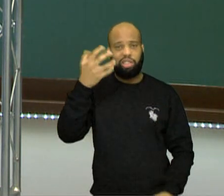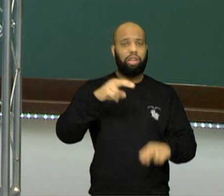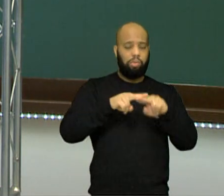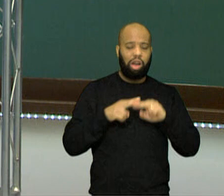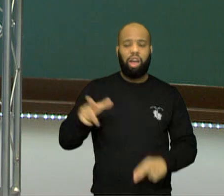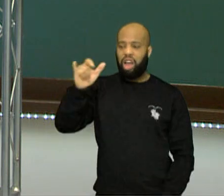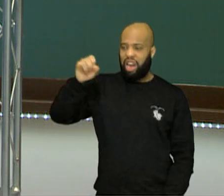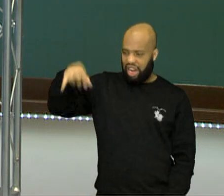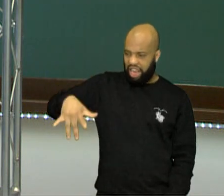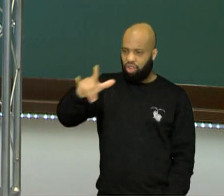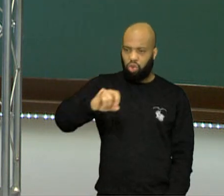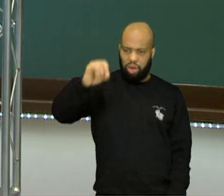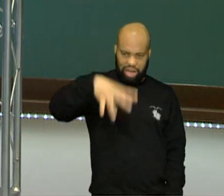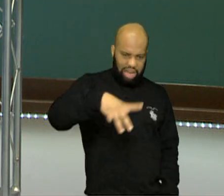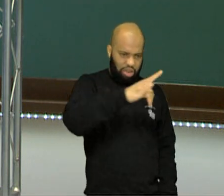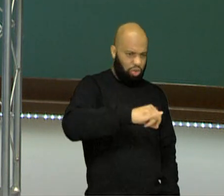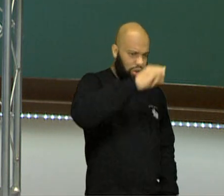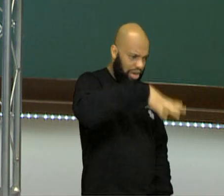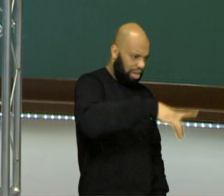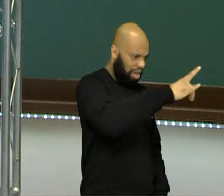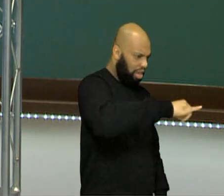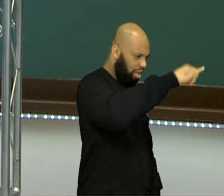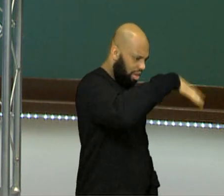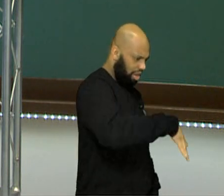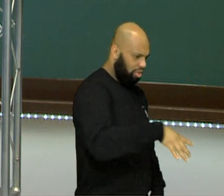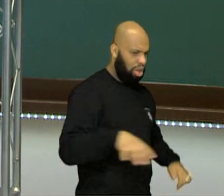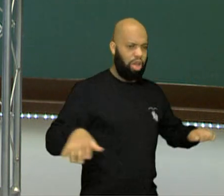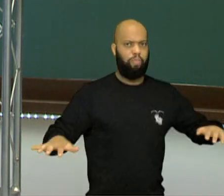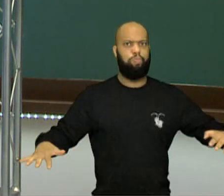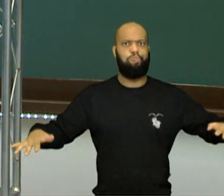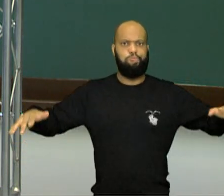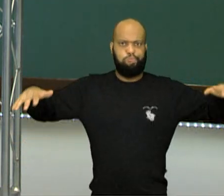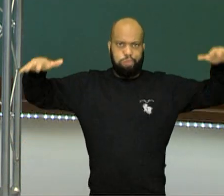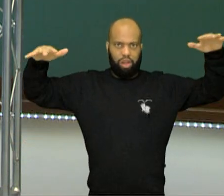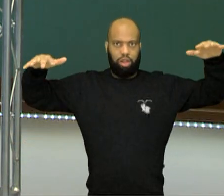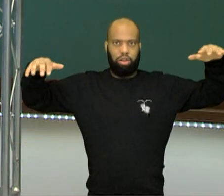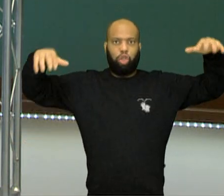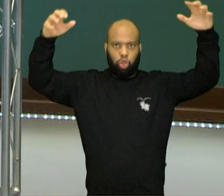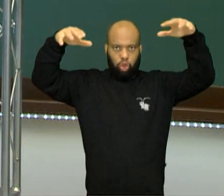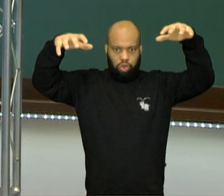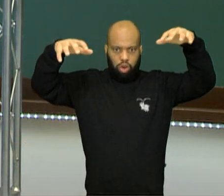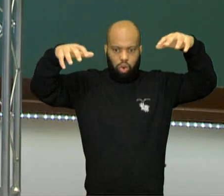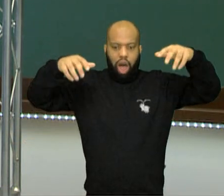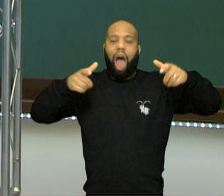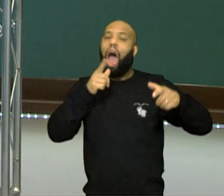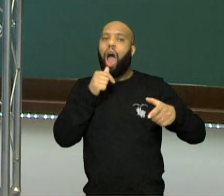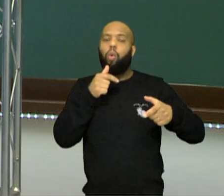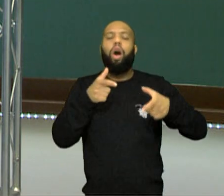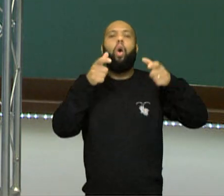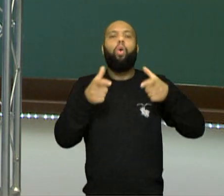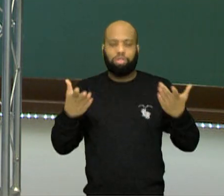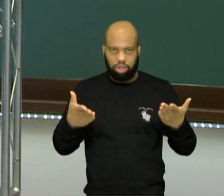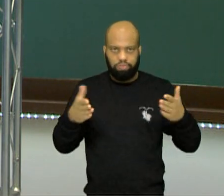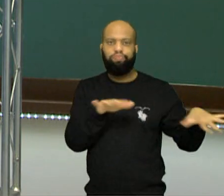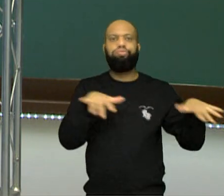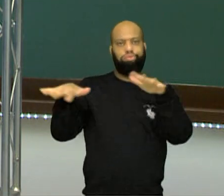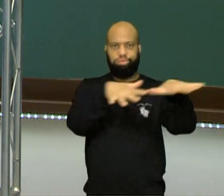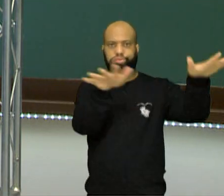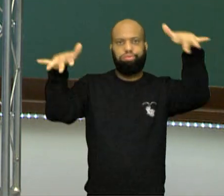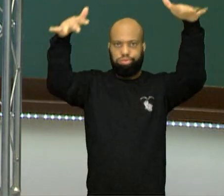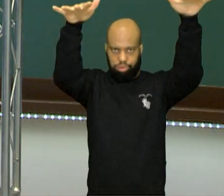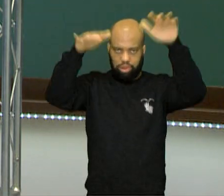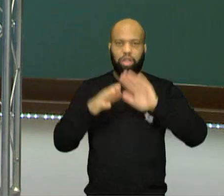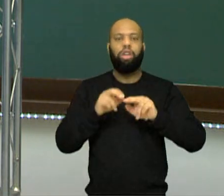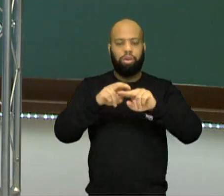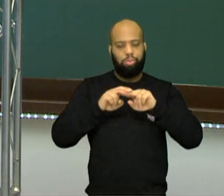ser potencializadas por causa do descarte inadequado ali do lixo. Então, por isso que é importante